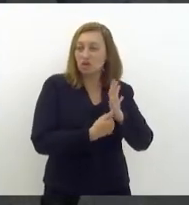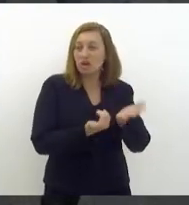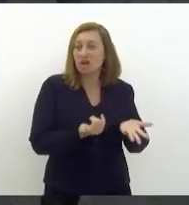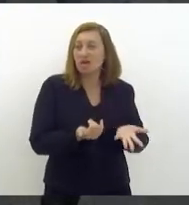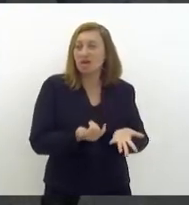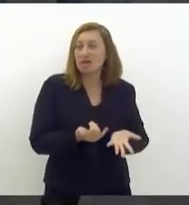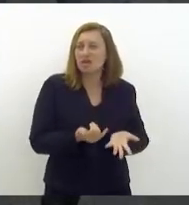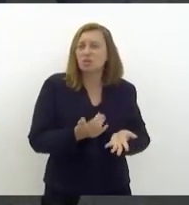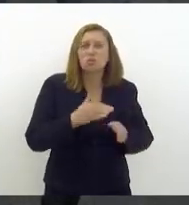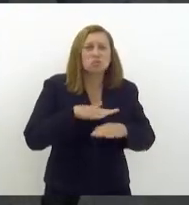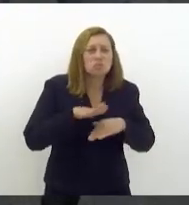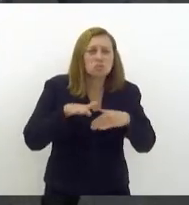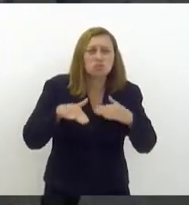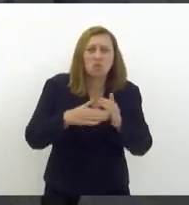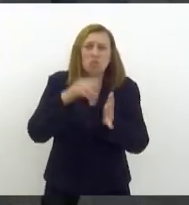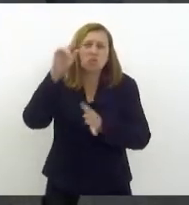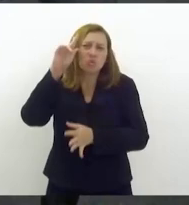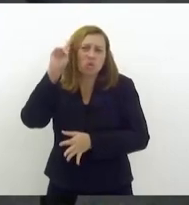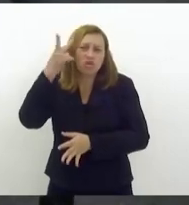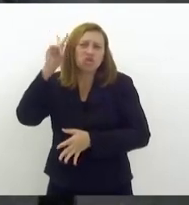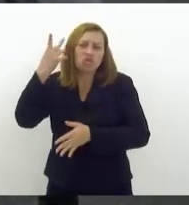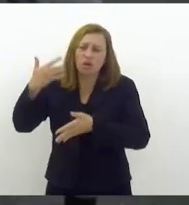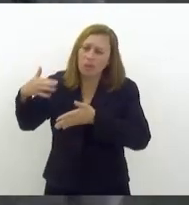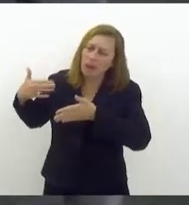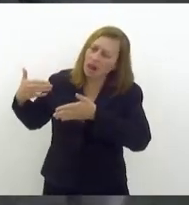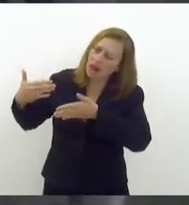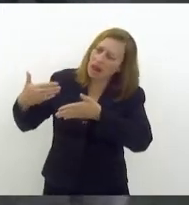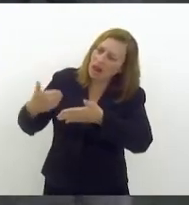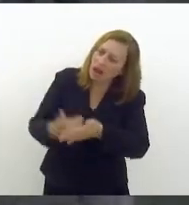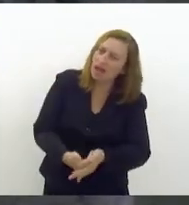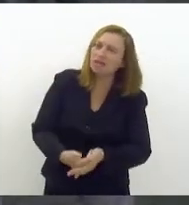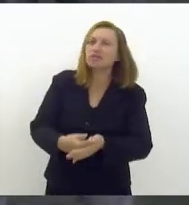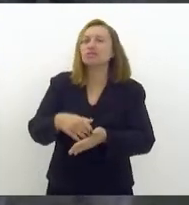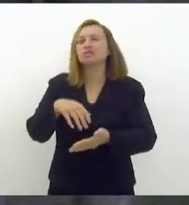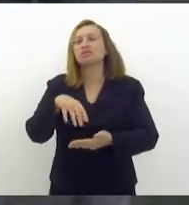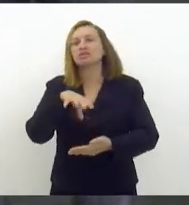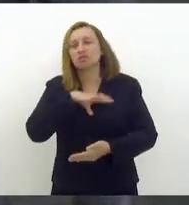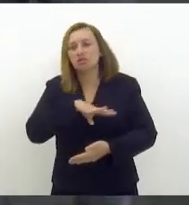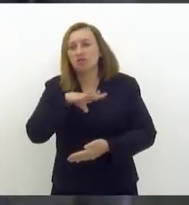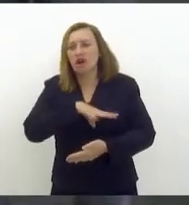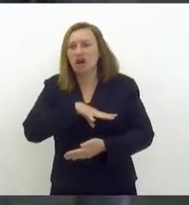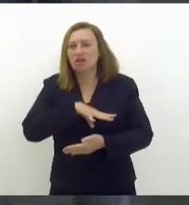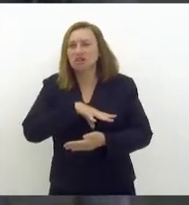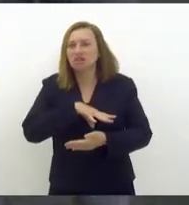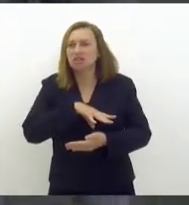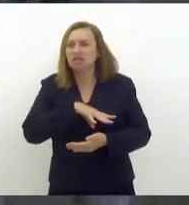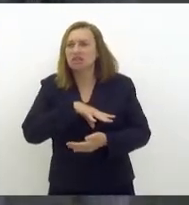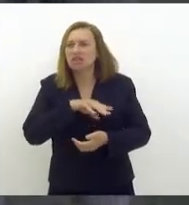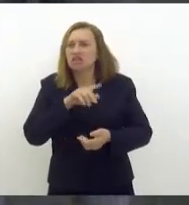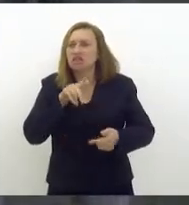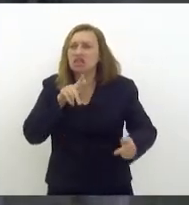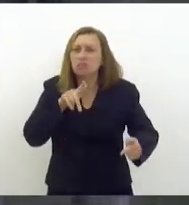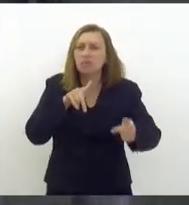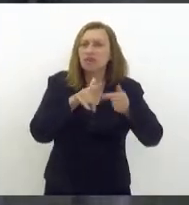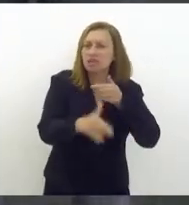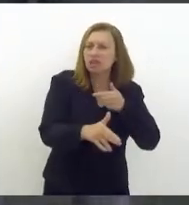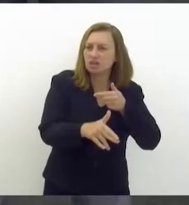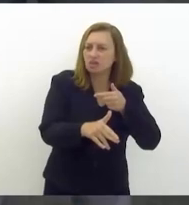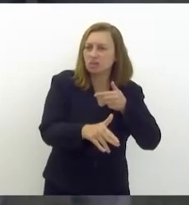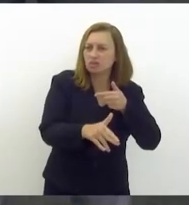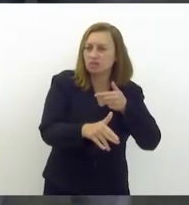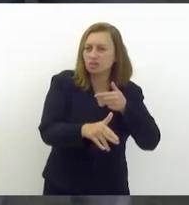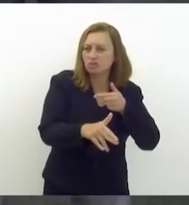com toda a história do Vasco tem esteja passando por tudo